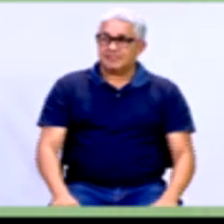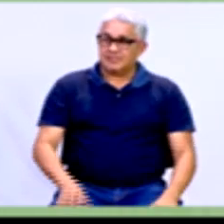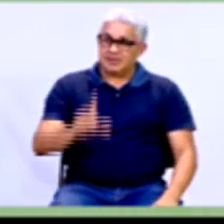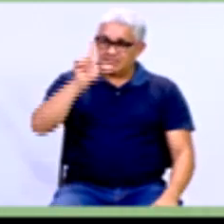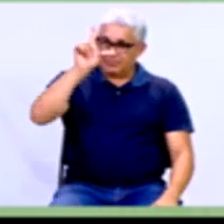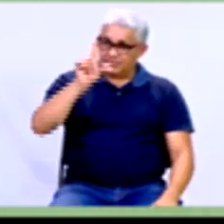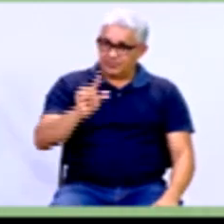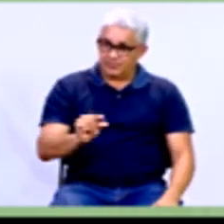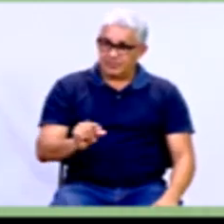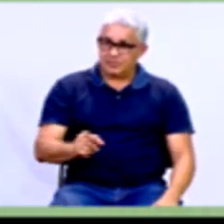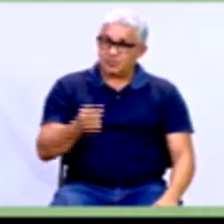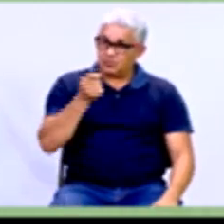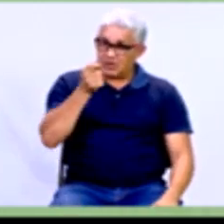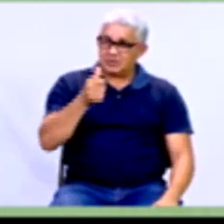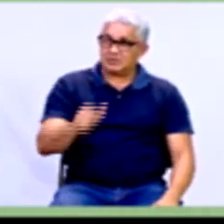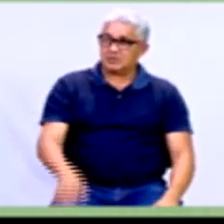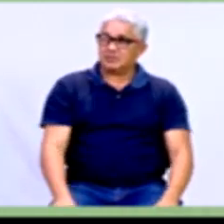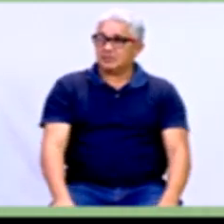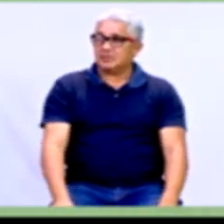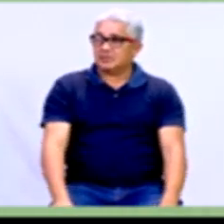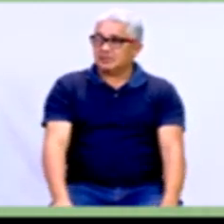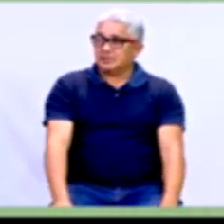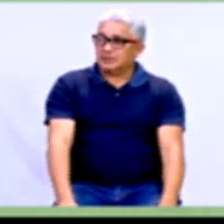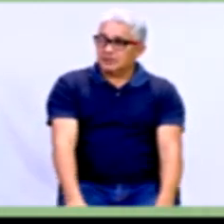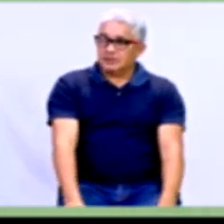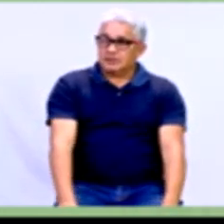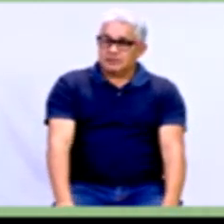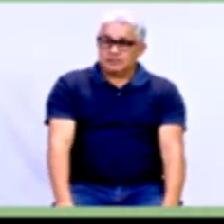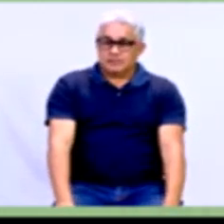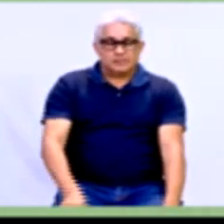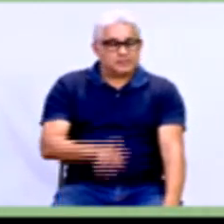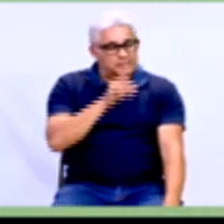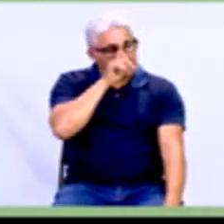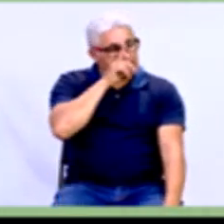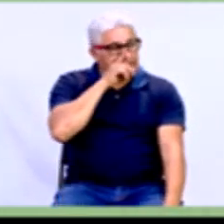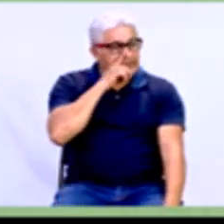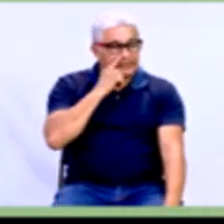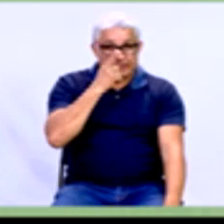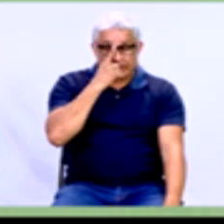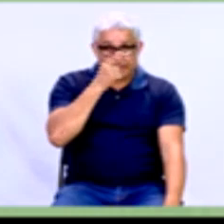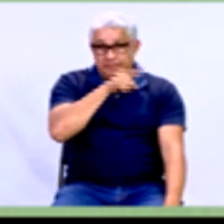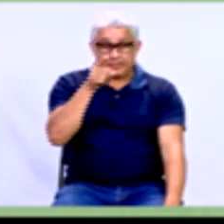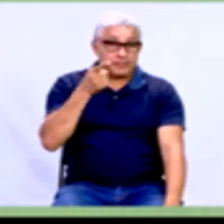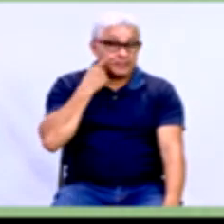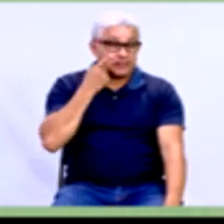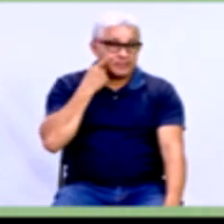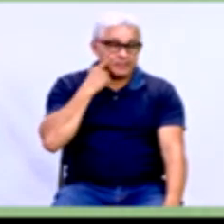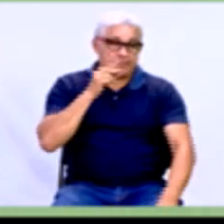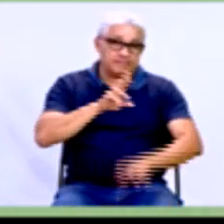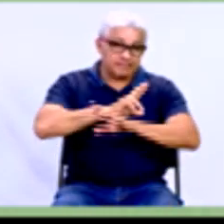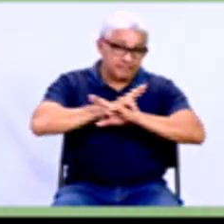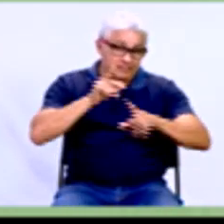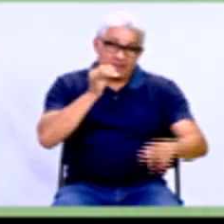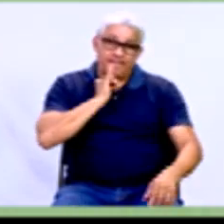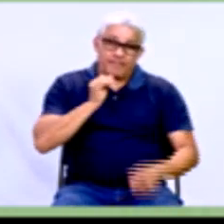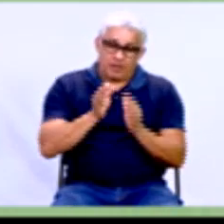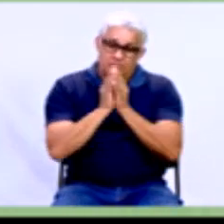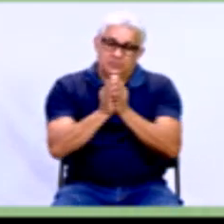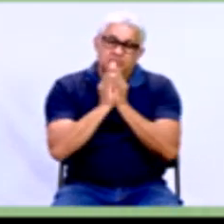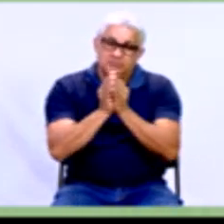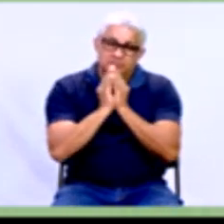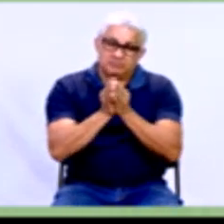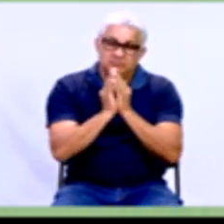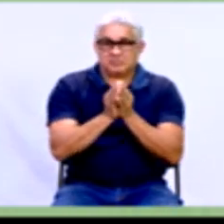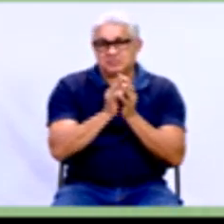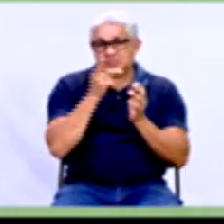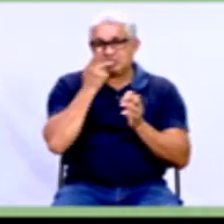Ia ficar quase, né? Então, só para vocês notarem essa diferença quando a gente deu o exemplo do dado, que quando a